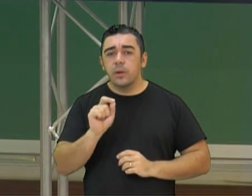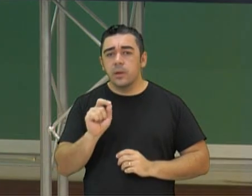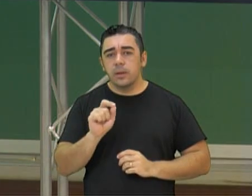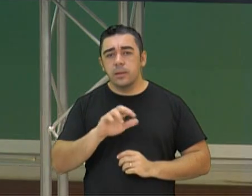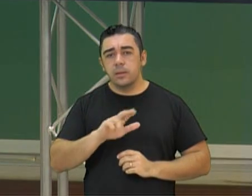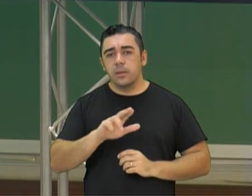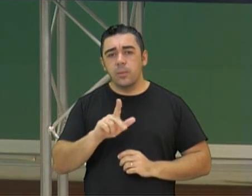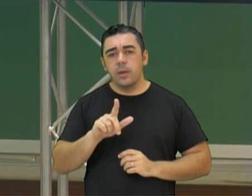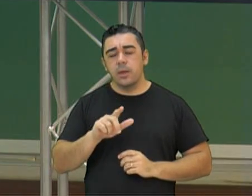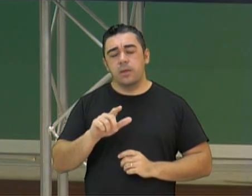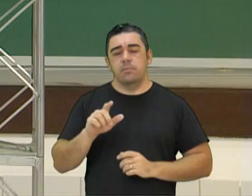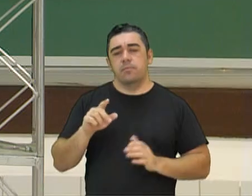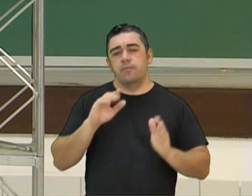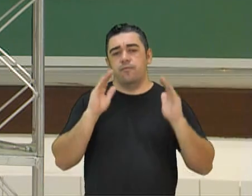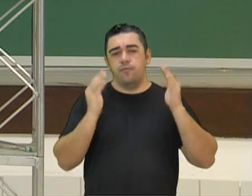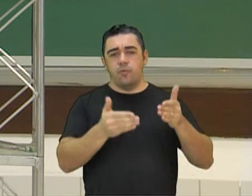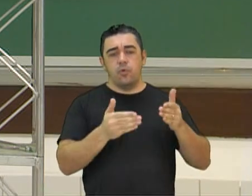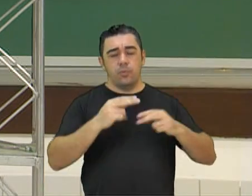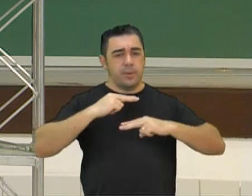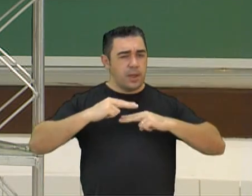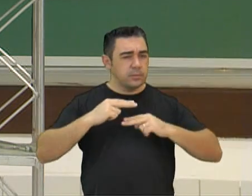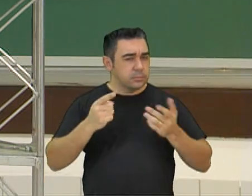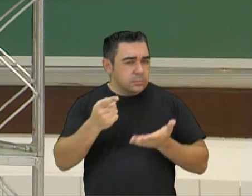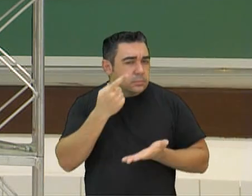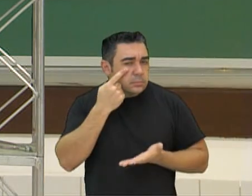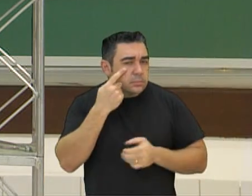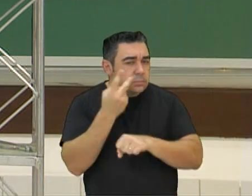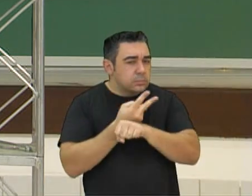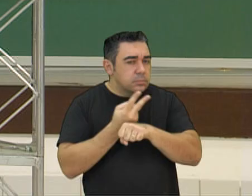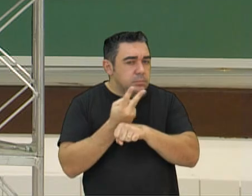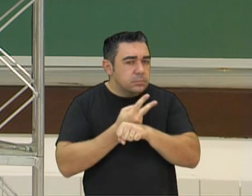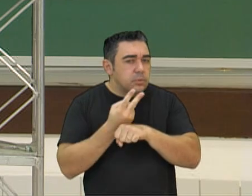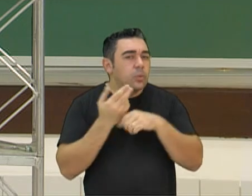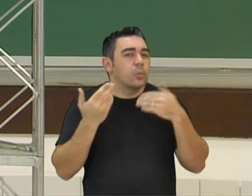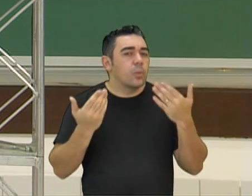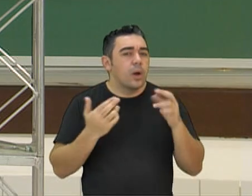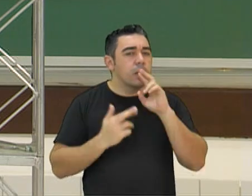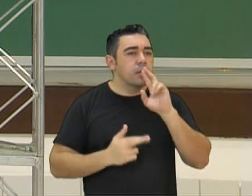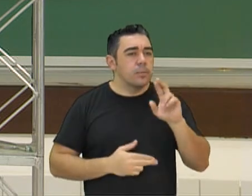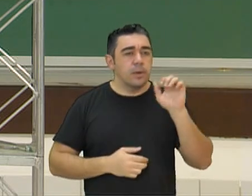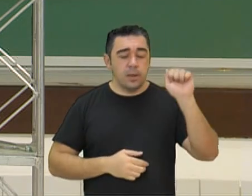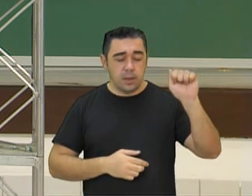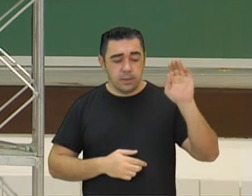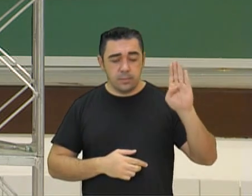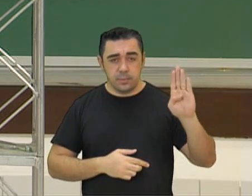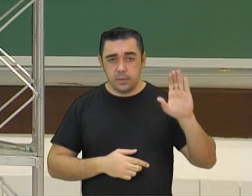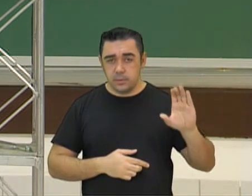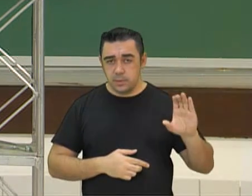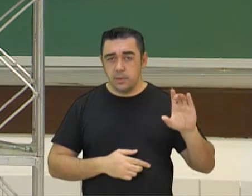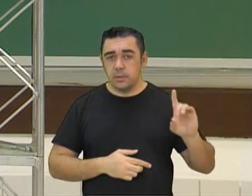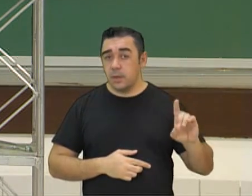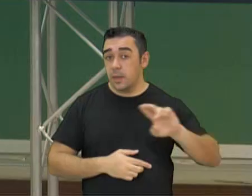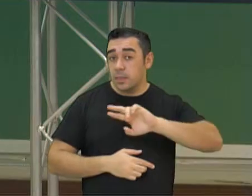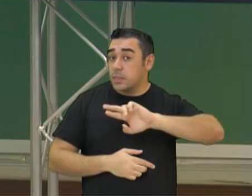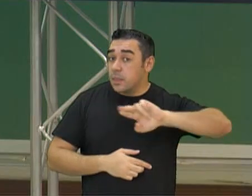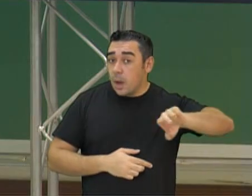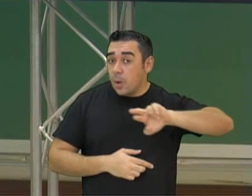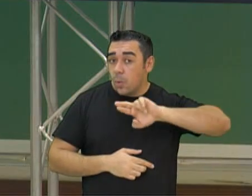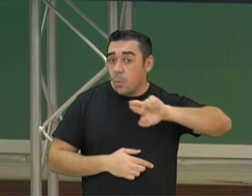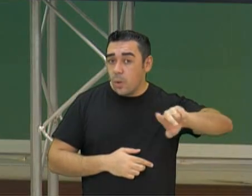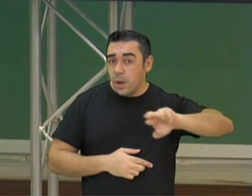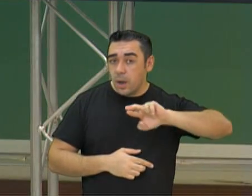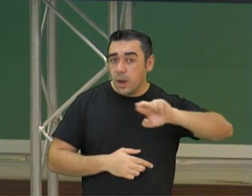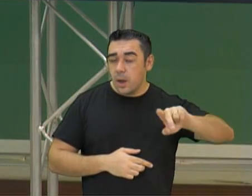muito a ver com o Pilates, tá? Então, você vai procurar aqui em qual dessas questões que não contempla os benefícios